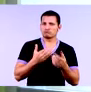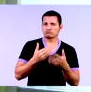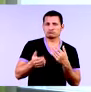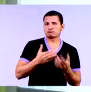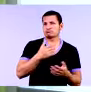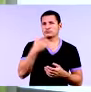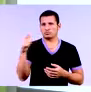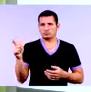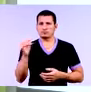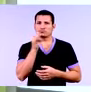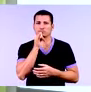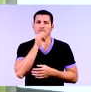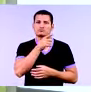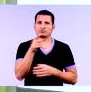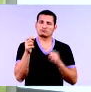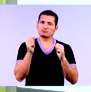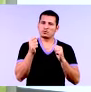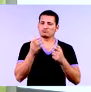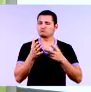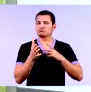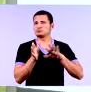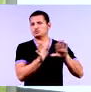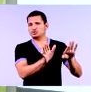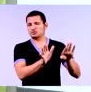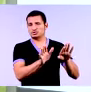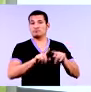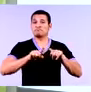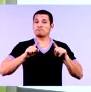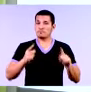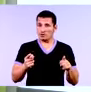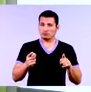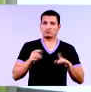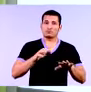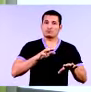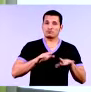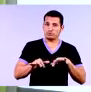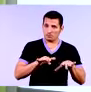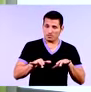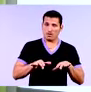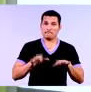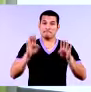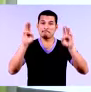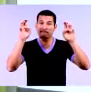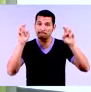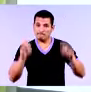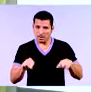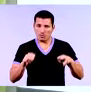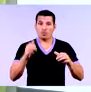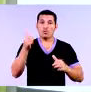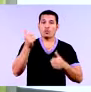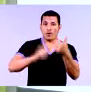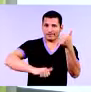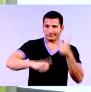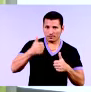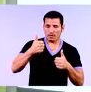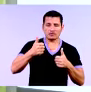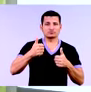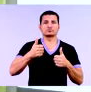caso, você poderia desconsiderar. Porém, para programar e programar bem, com qualidade, sabendo onde quer